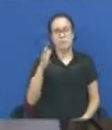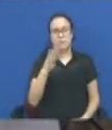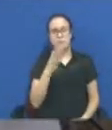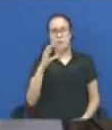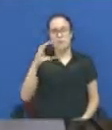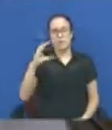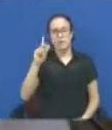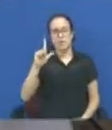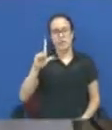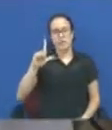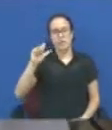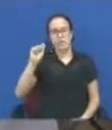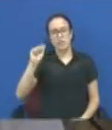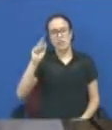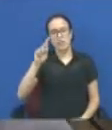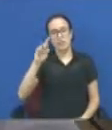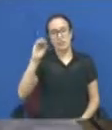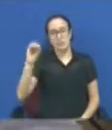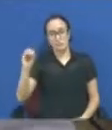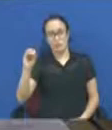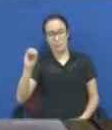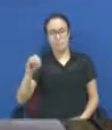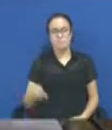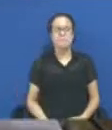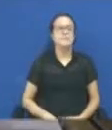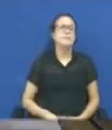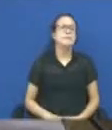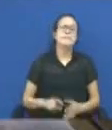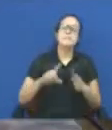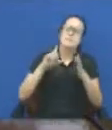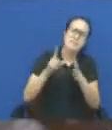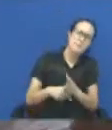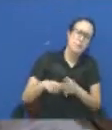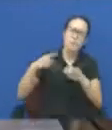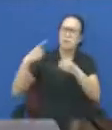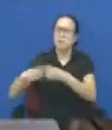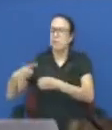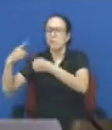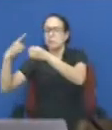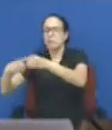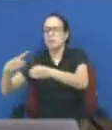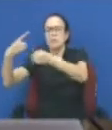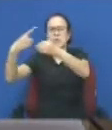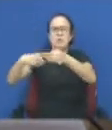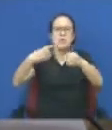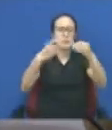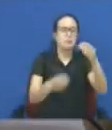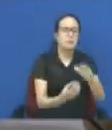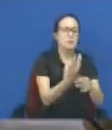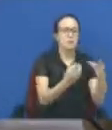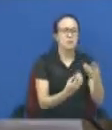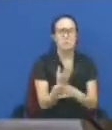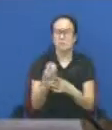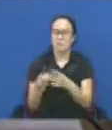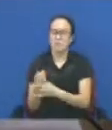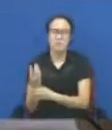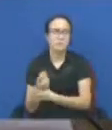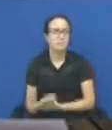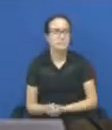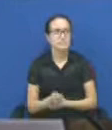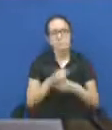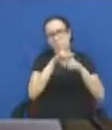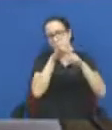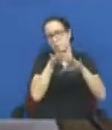igreja presbiteriana. Posteriormente, a cidade de Brotas, e assim foi difundindo. E